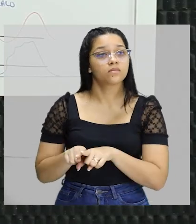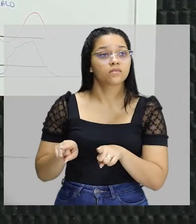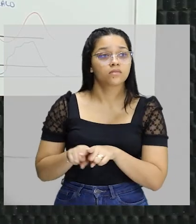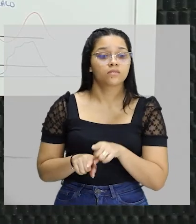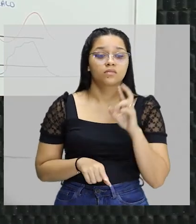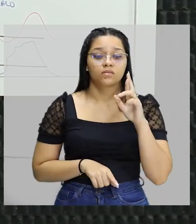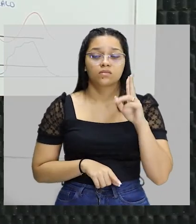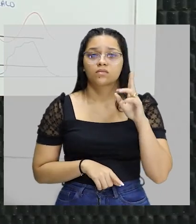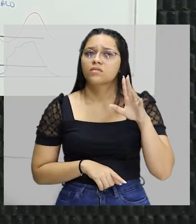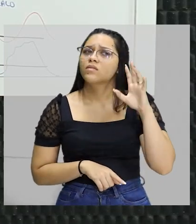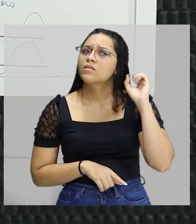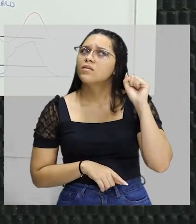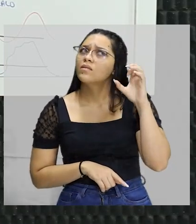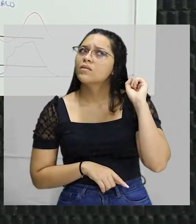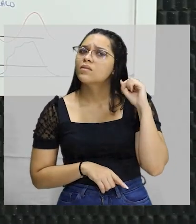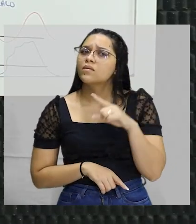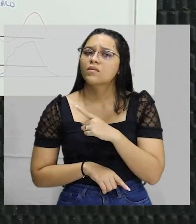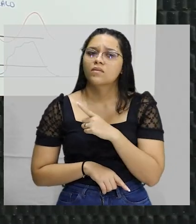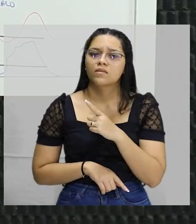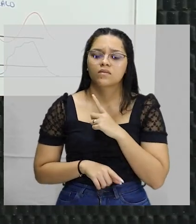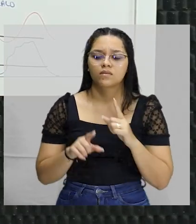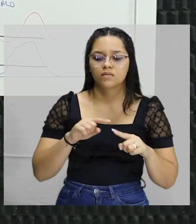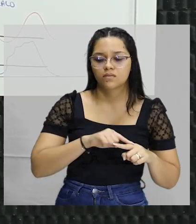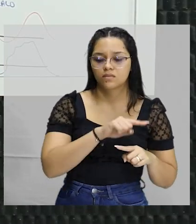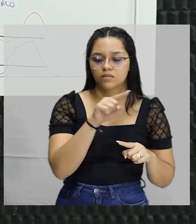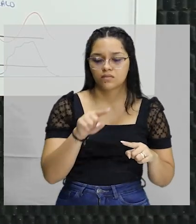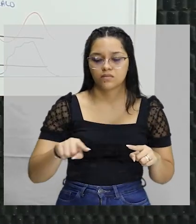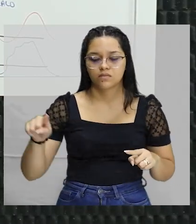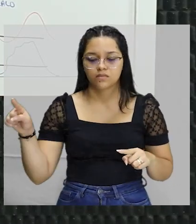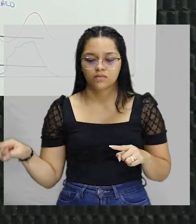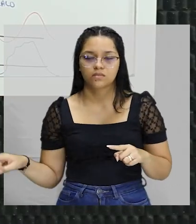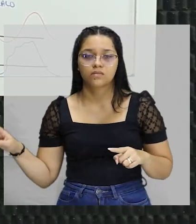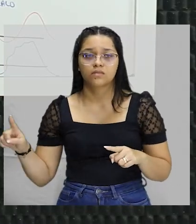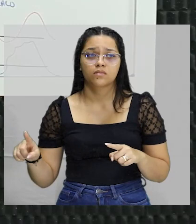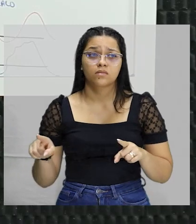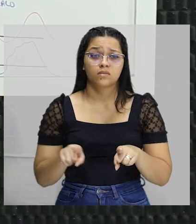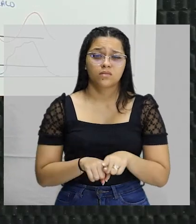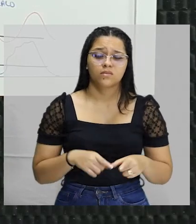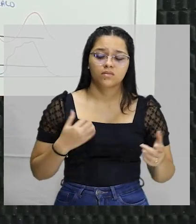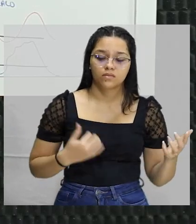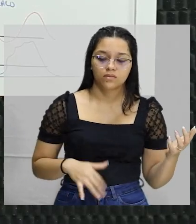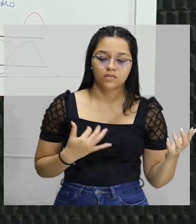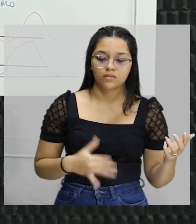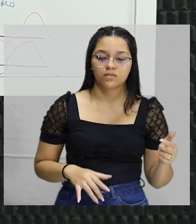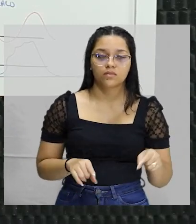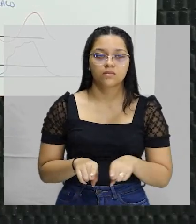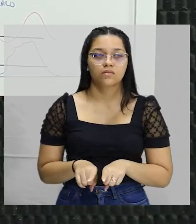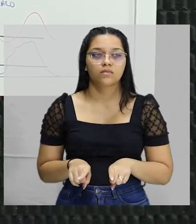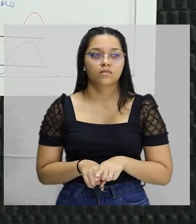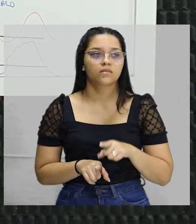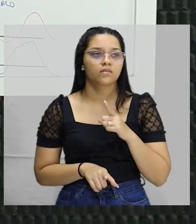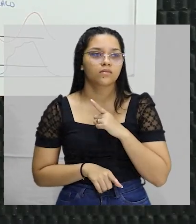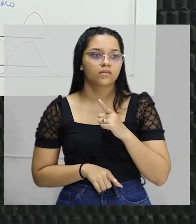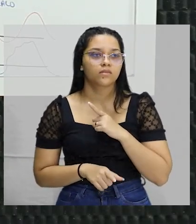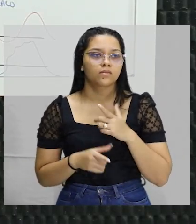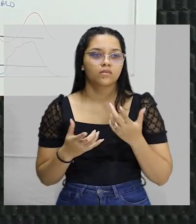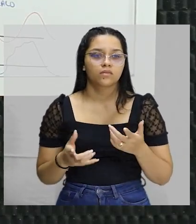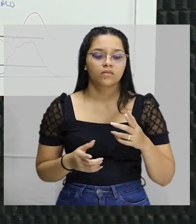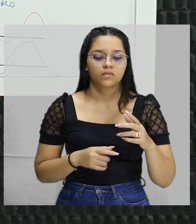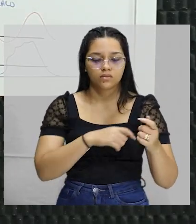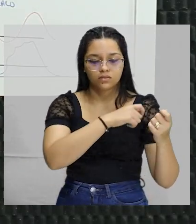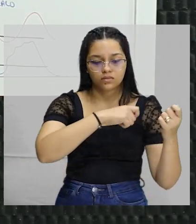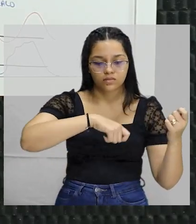diferenciar ouvindo, nos ouvidos, né? Eu tenho a onda emitida, uma onda sonora emitida por um violão e uma onda sonora emitida por um